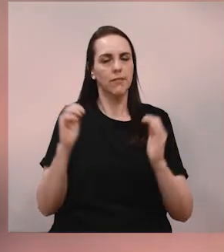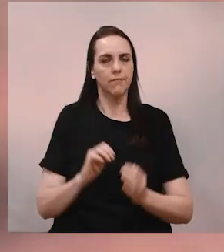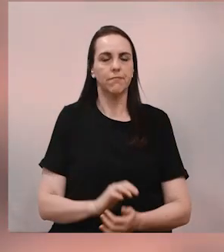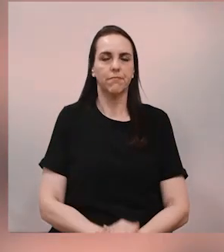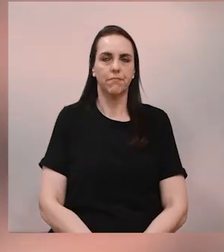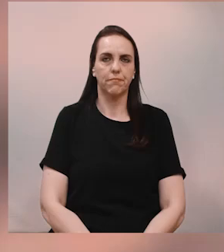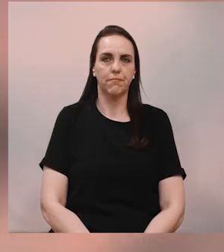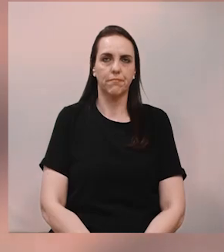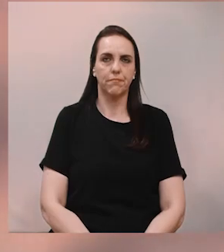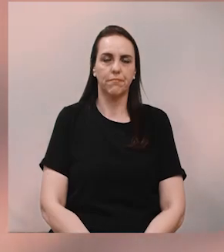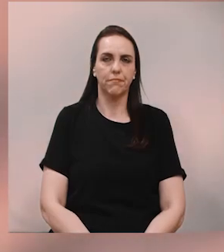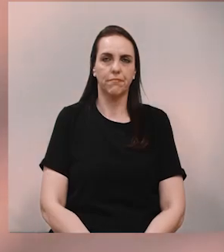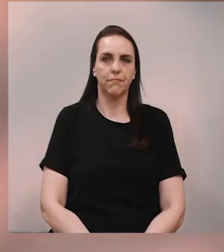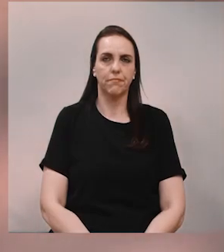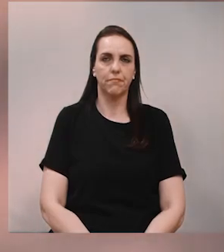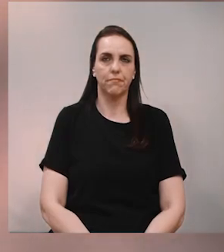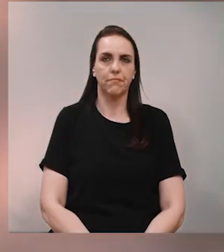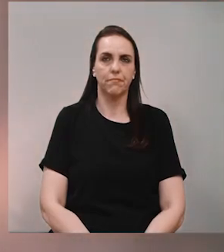natureza.